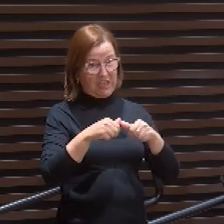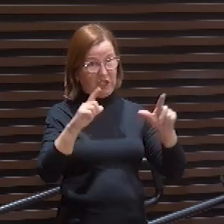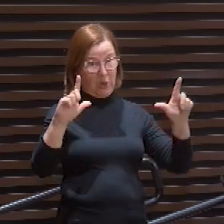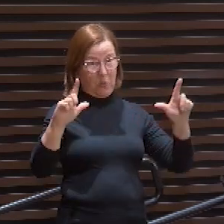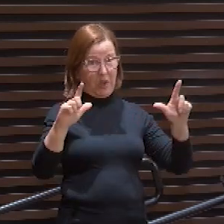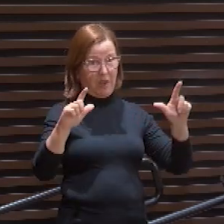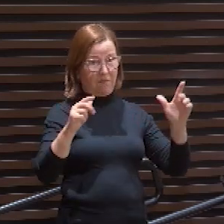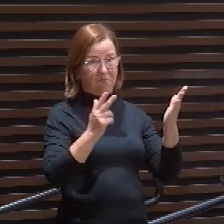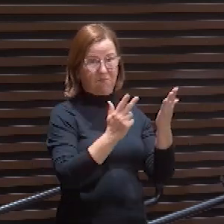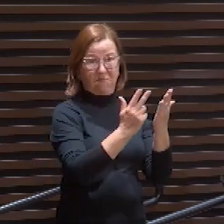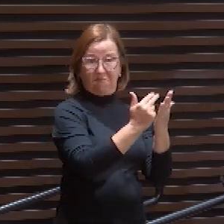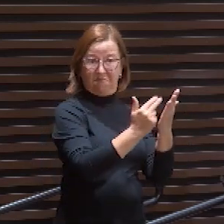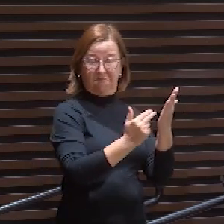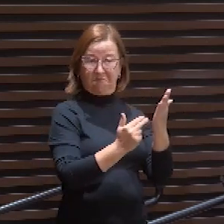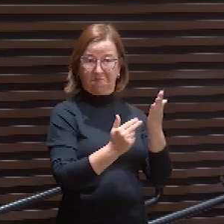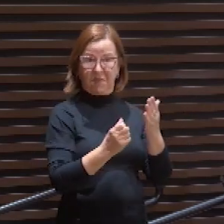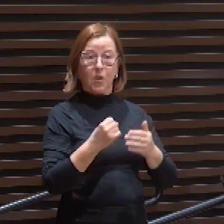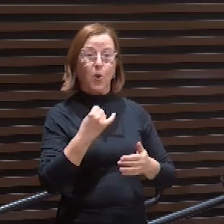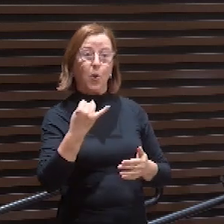Quantas libras?